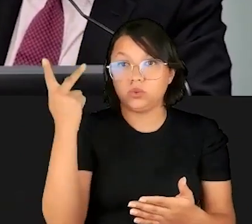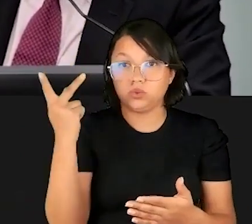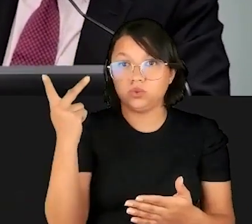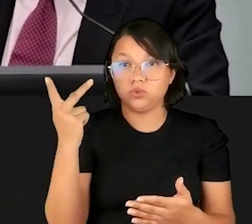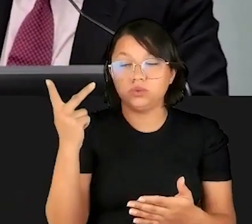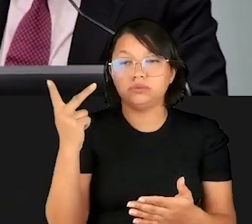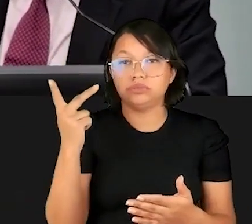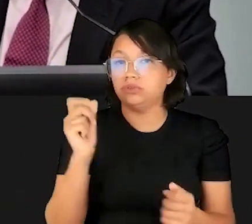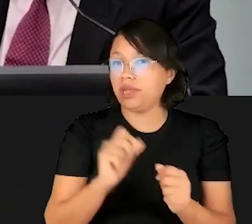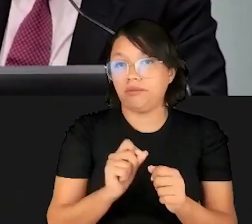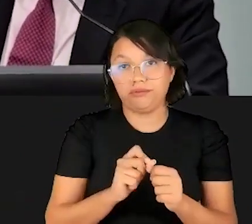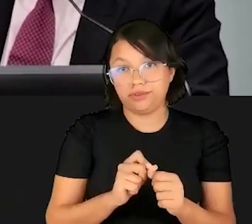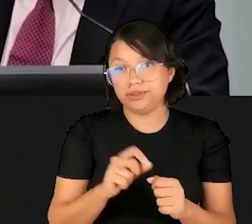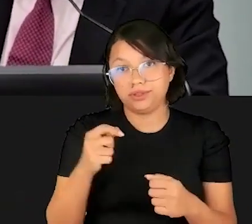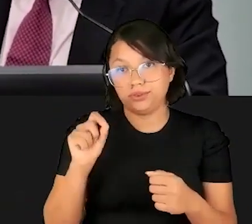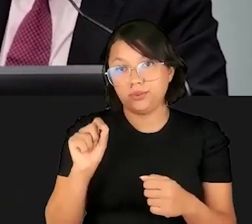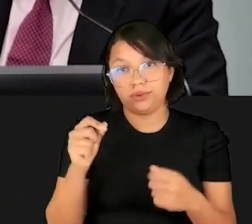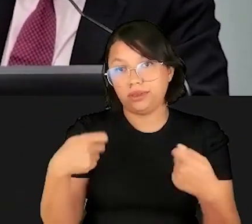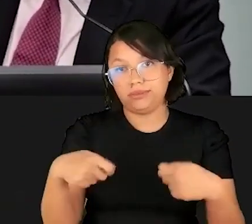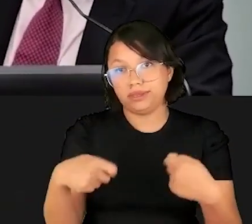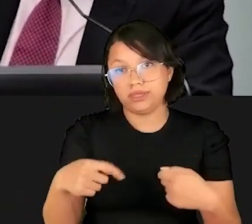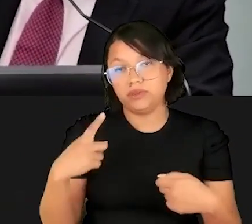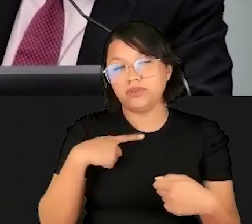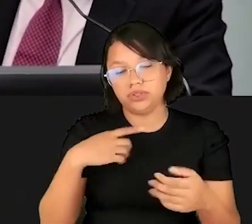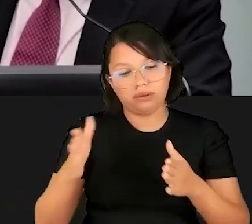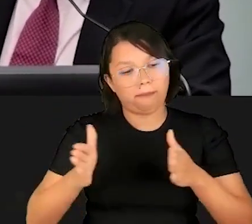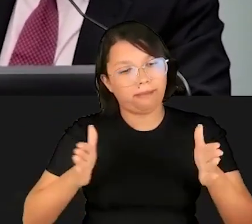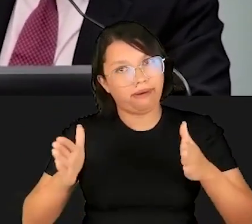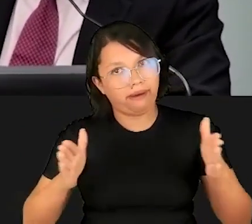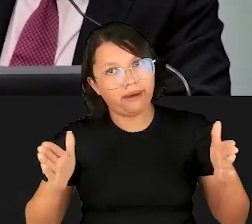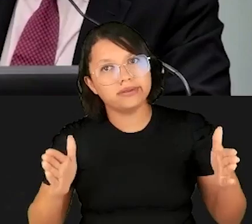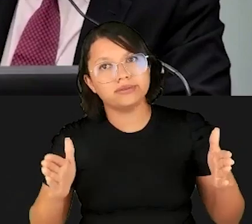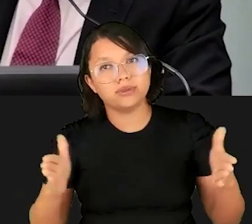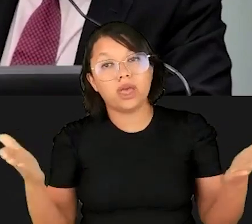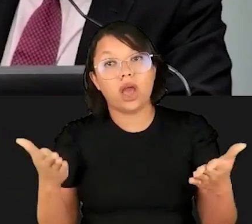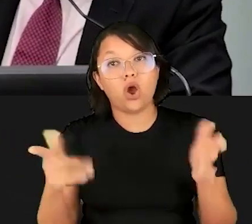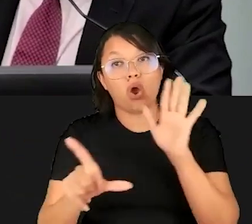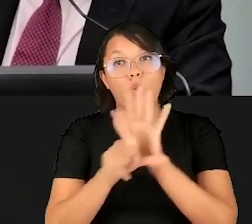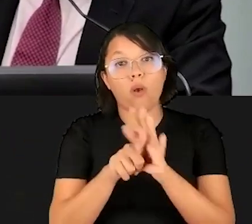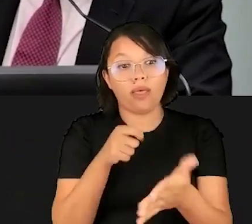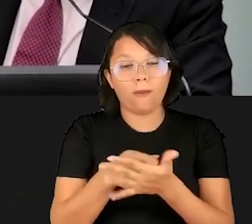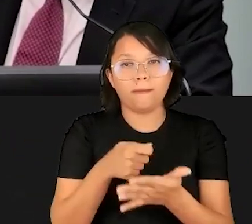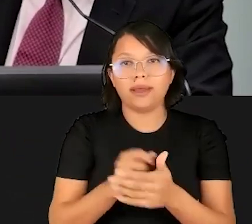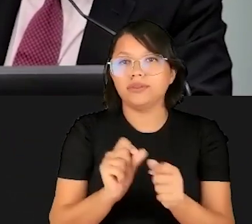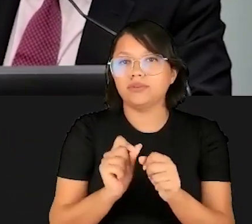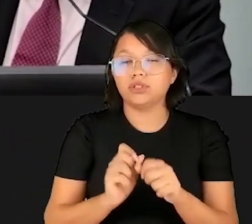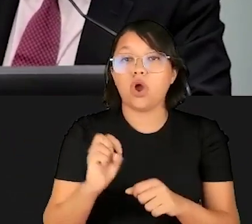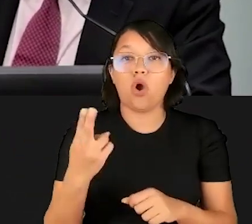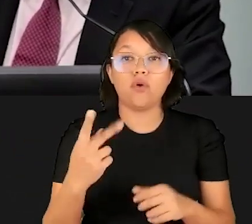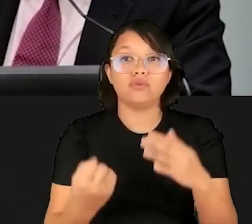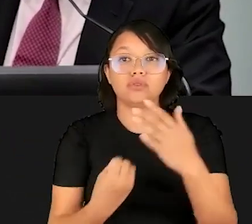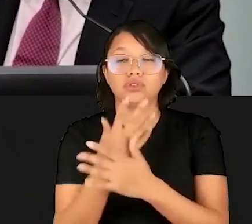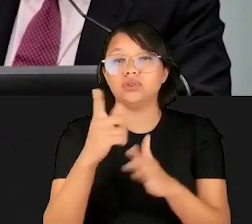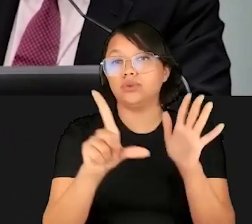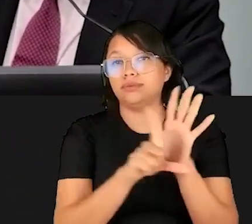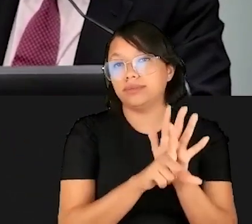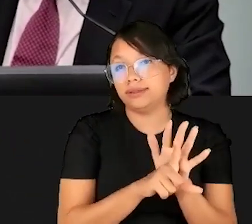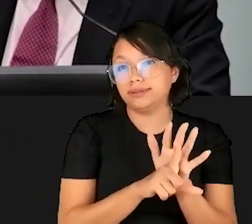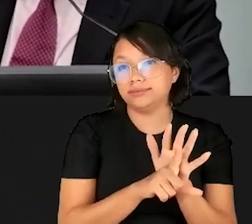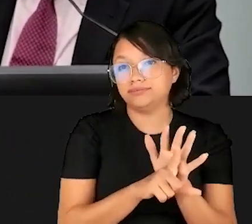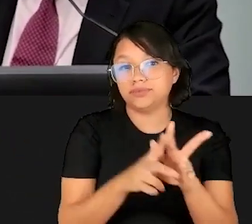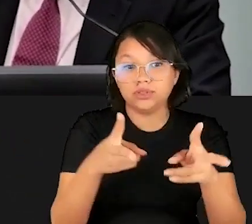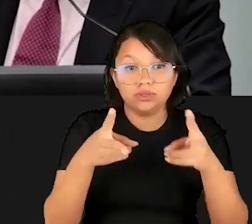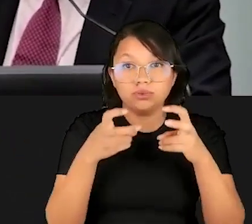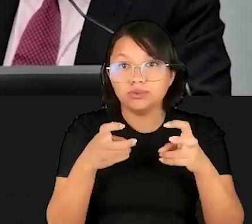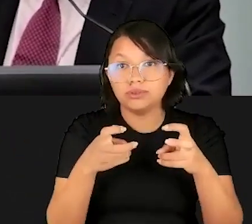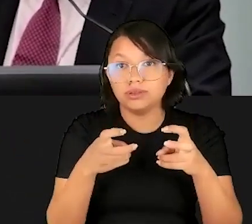não estava fazendo o que tinha que fazer e tinha sobra de espaço e agora com a lei ele se obriga a fazer, ou você criou uma regulamentação que não conseguirá ser